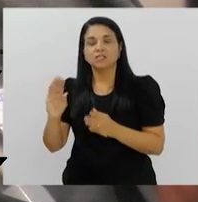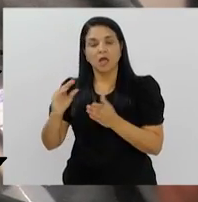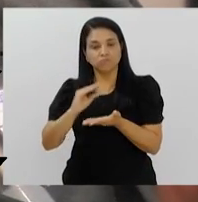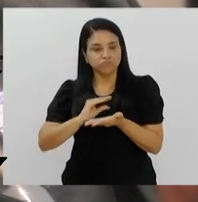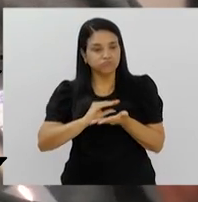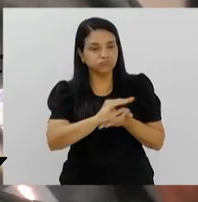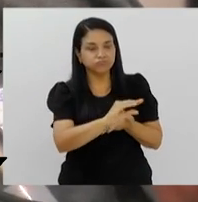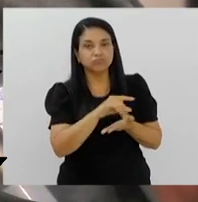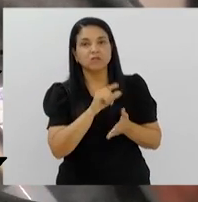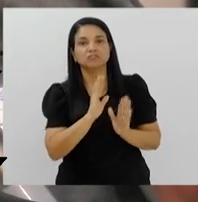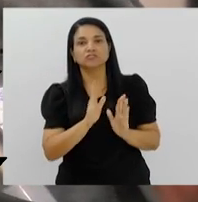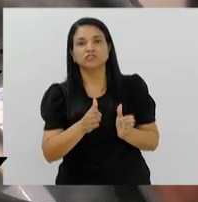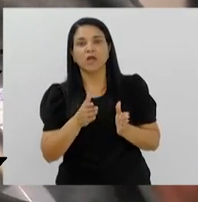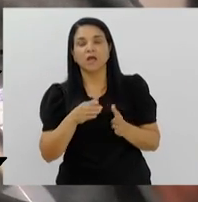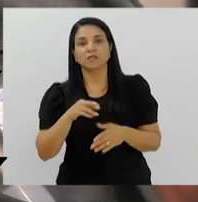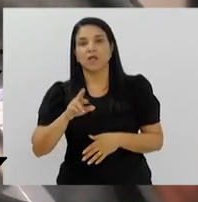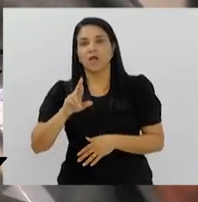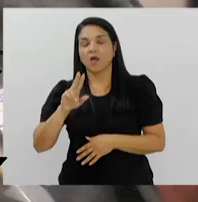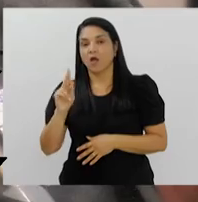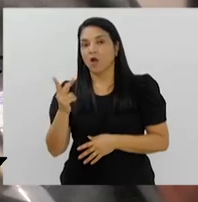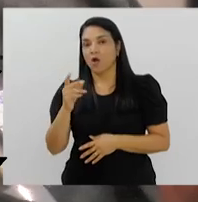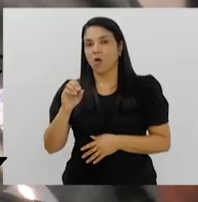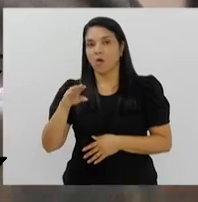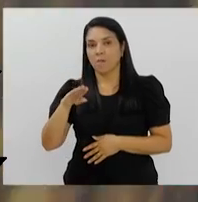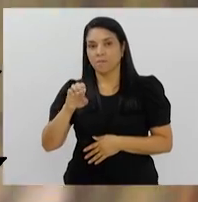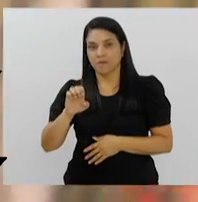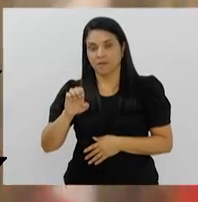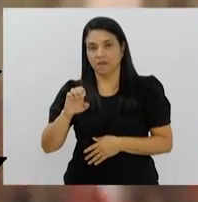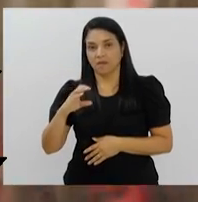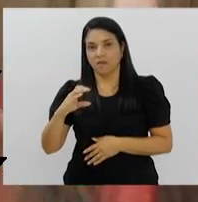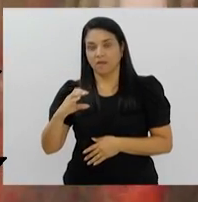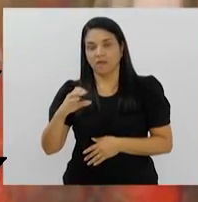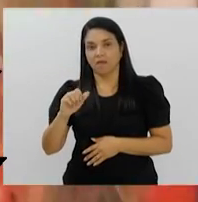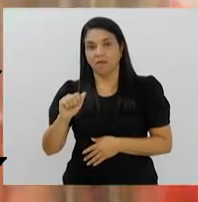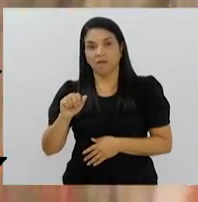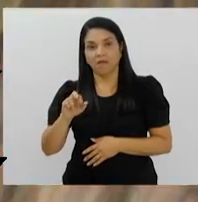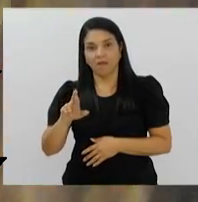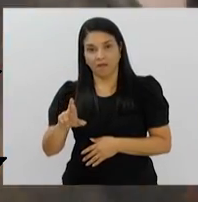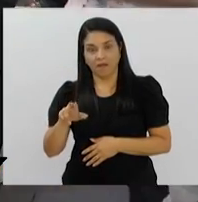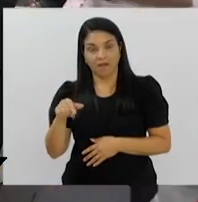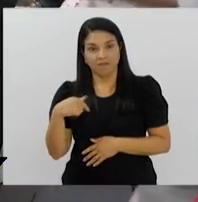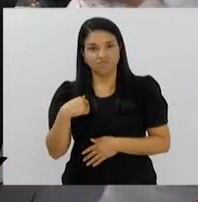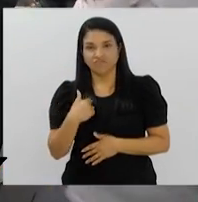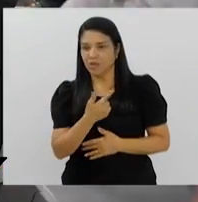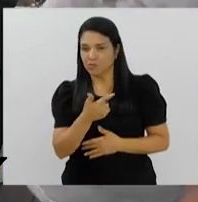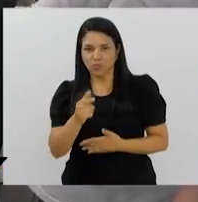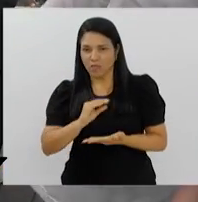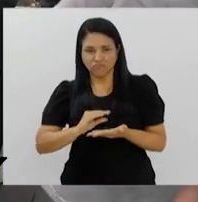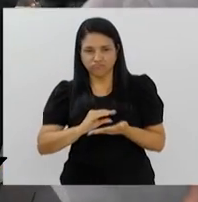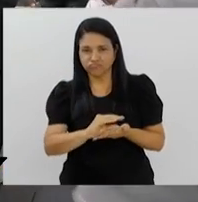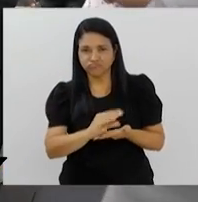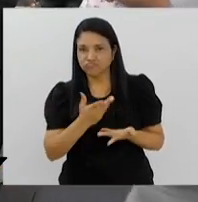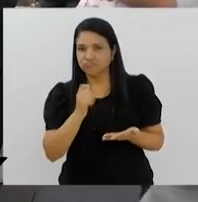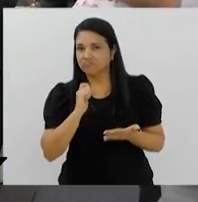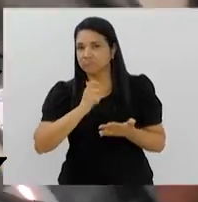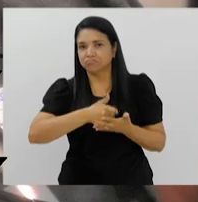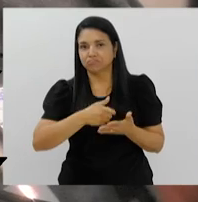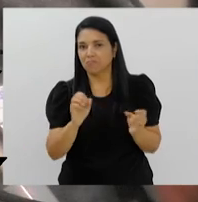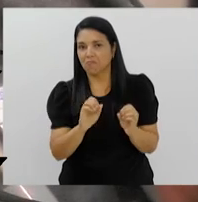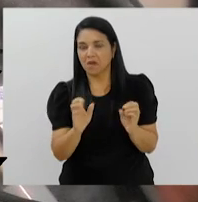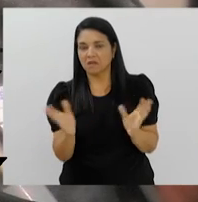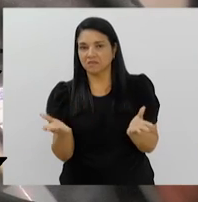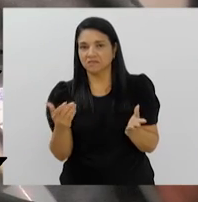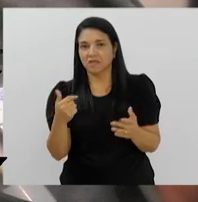empresa de R quea A empresa de R que ela é que não não houve repasse e a conclusão é